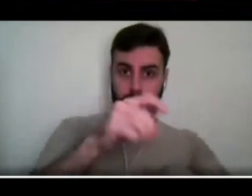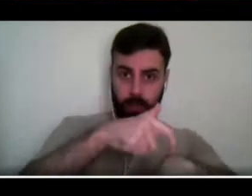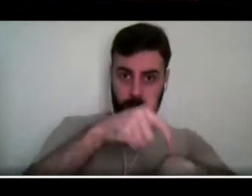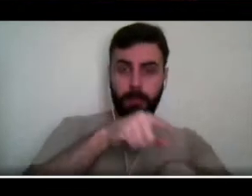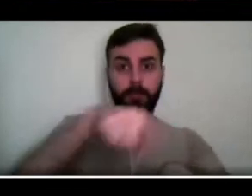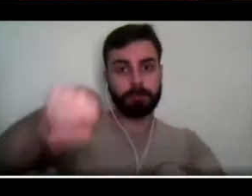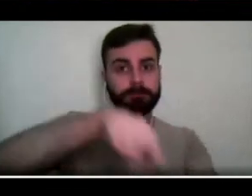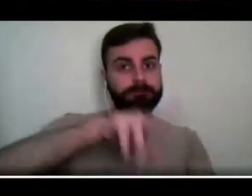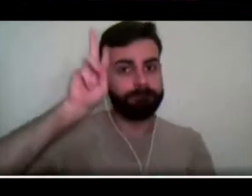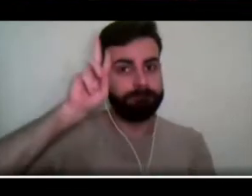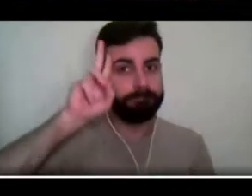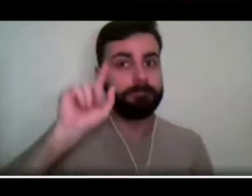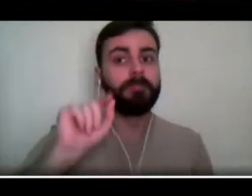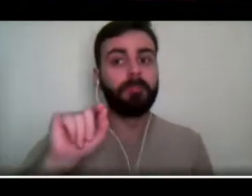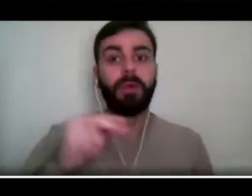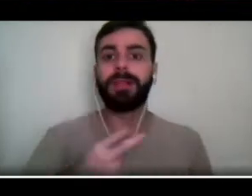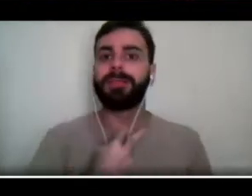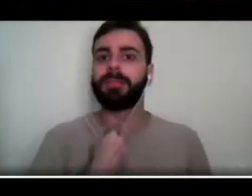prontas de cinemática.